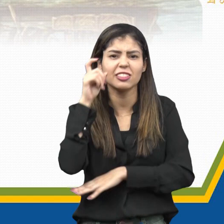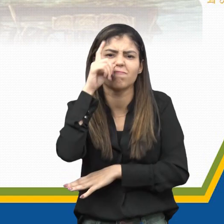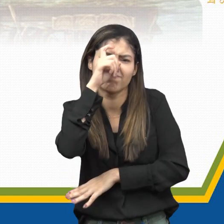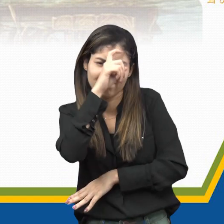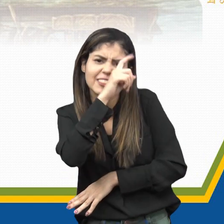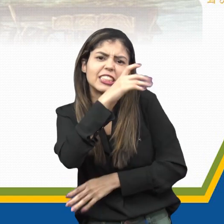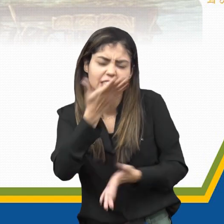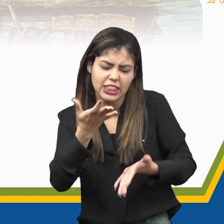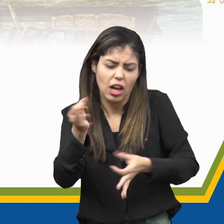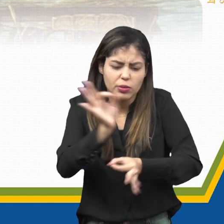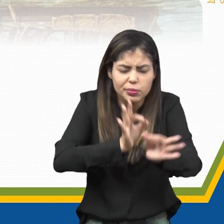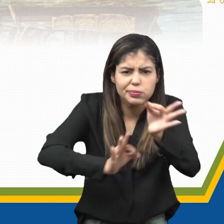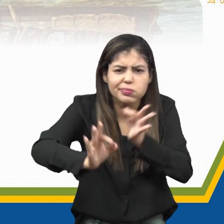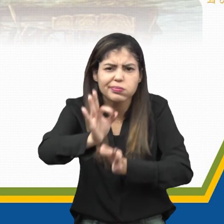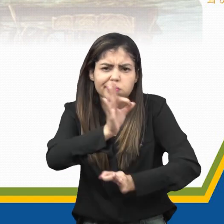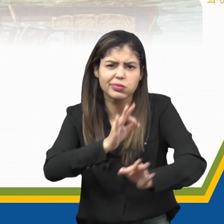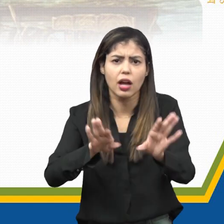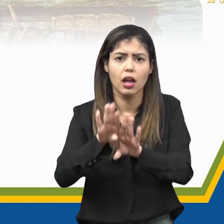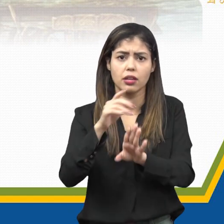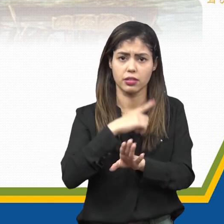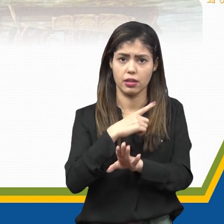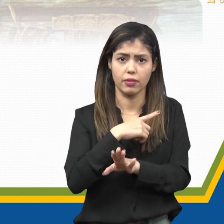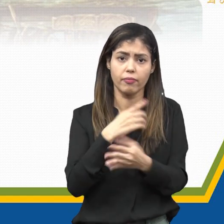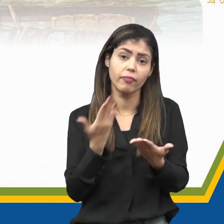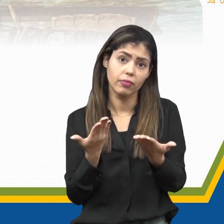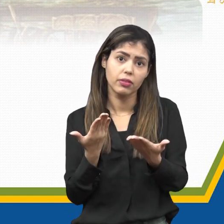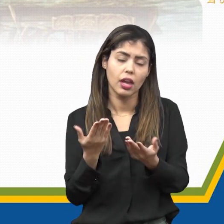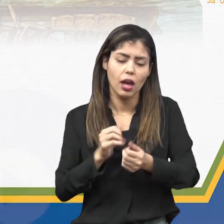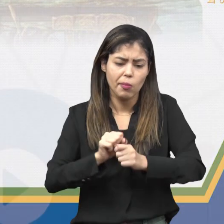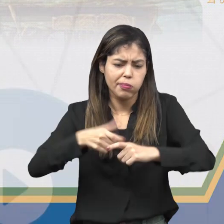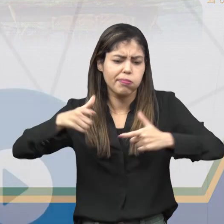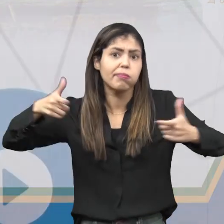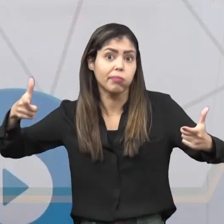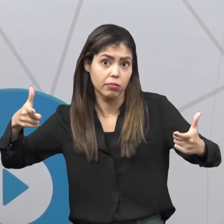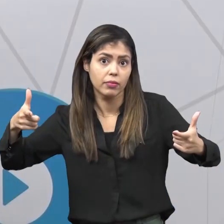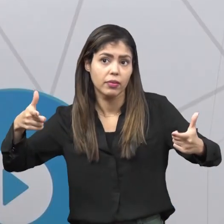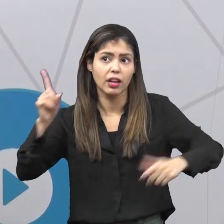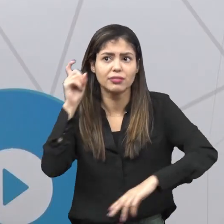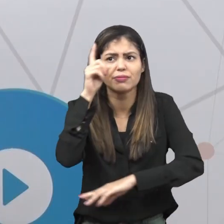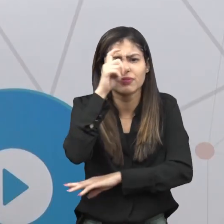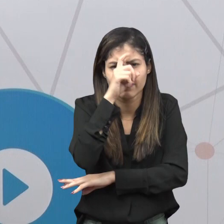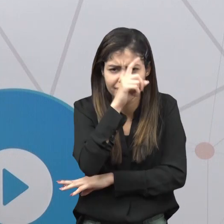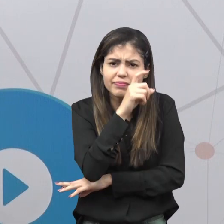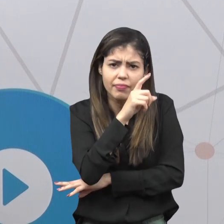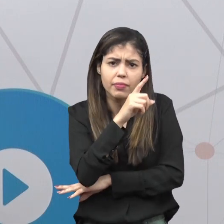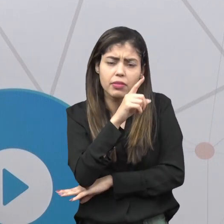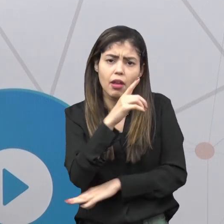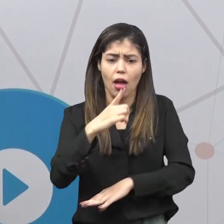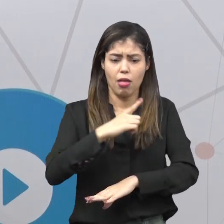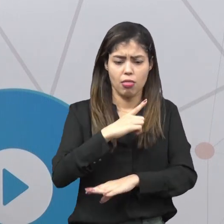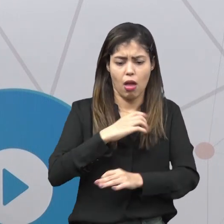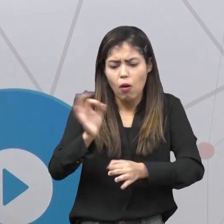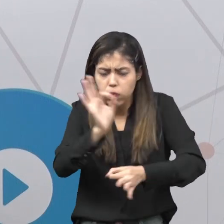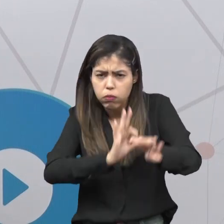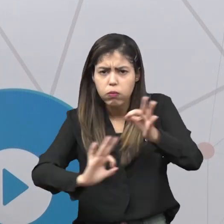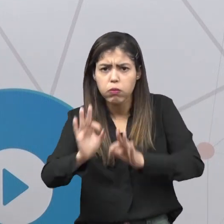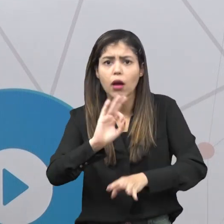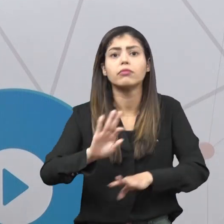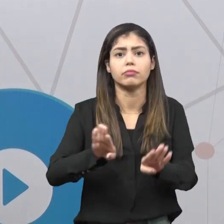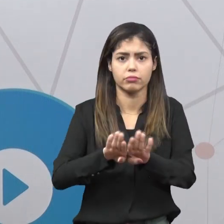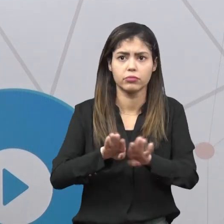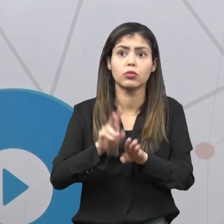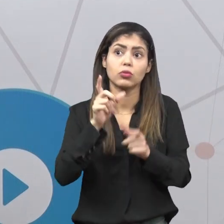esse controle, né? A extensão litoral era muito grande, então era dificultoso aí manter esse controle de